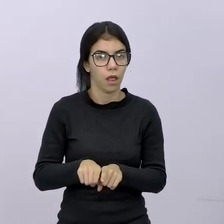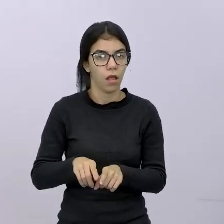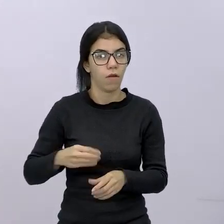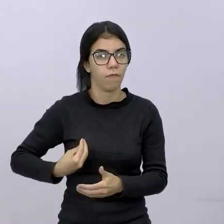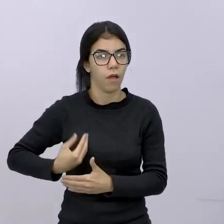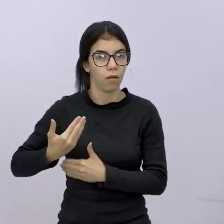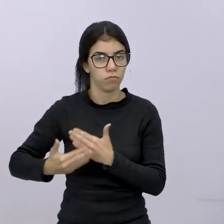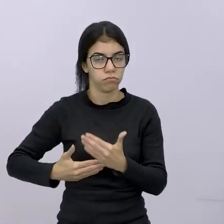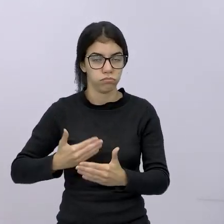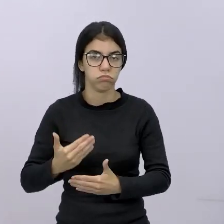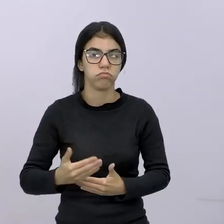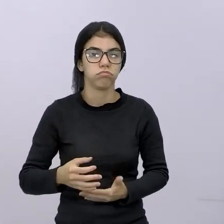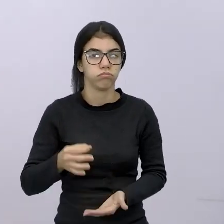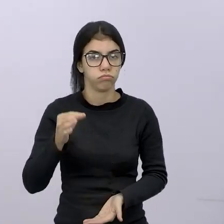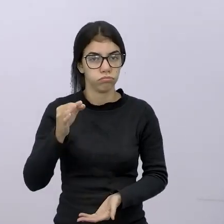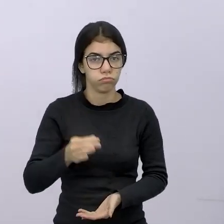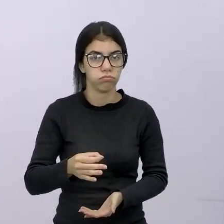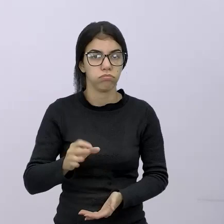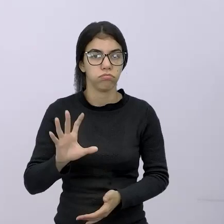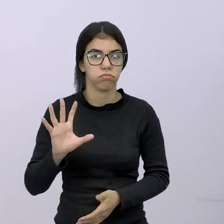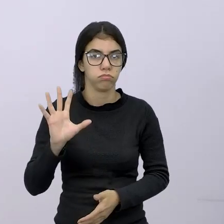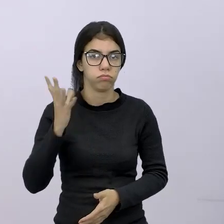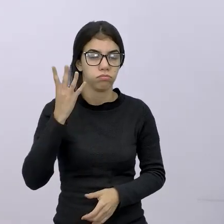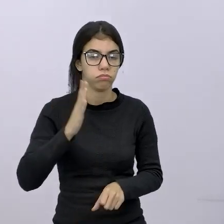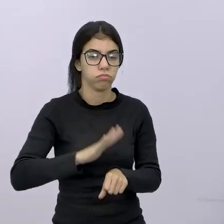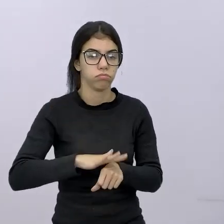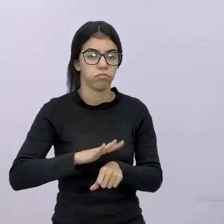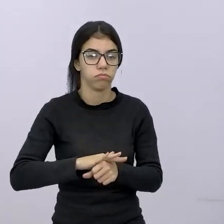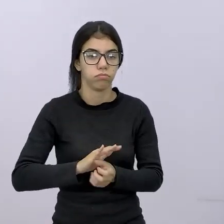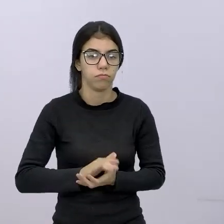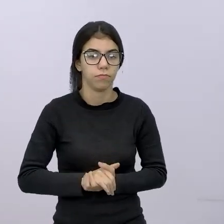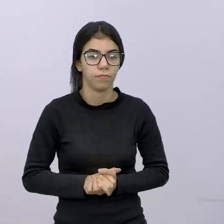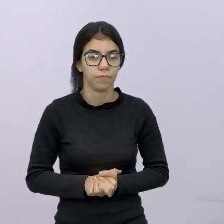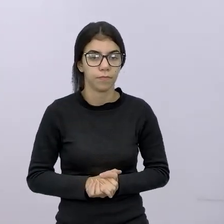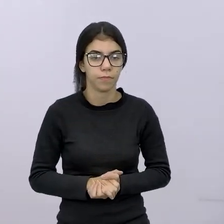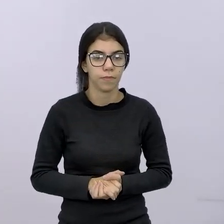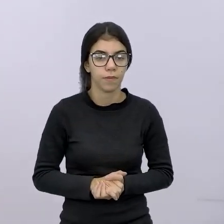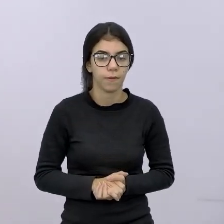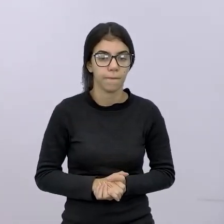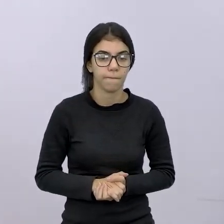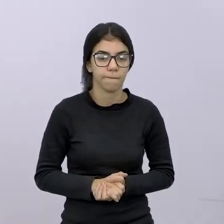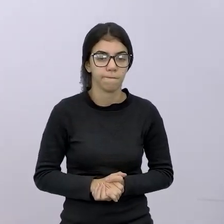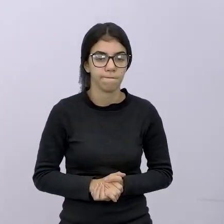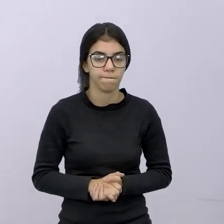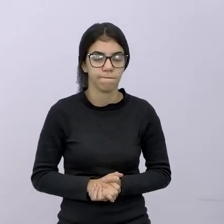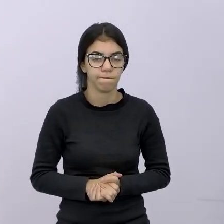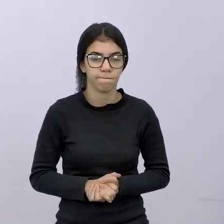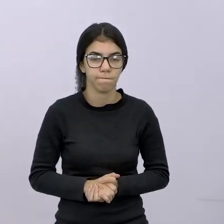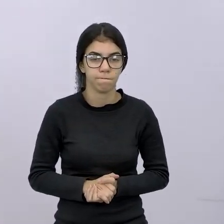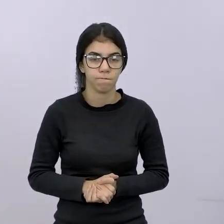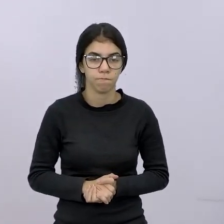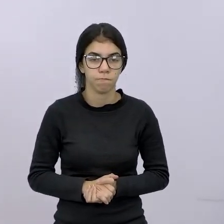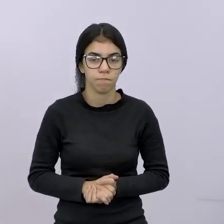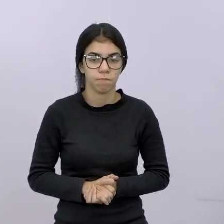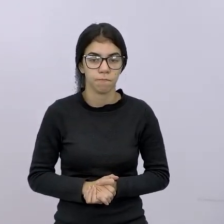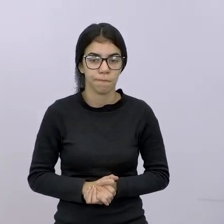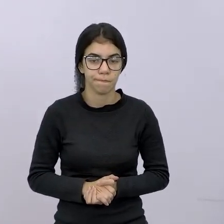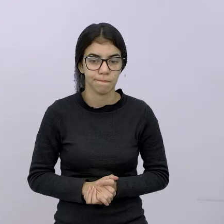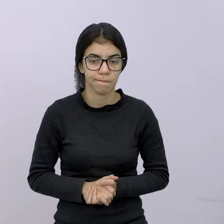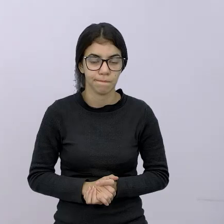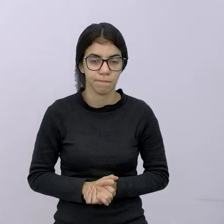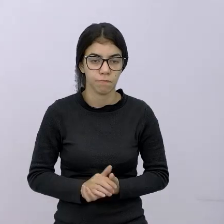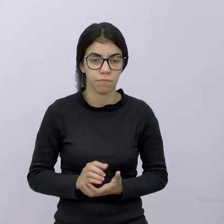e conclua a sua vida realizando tudo aquilo que ele deveria realizar, né, como ser humano que ele é. E